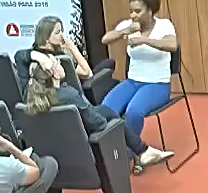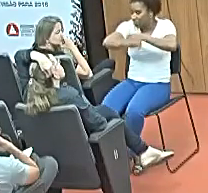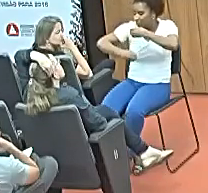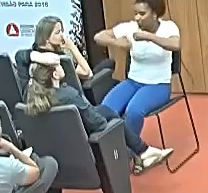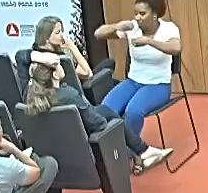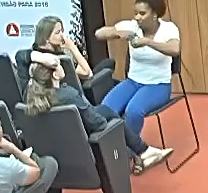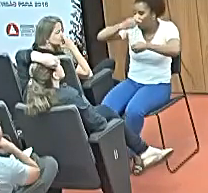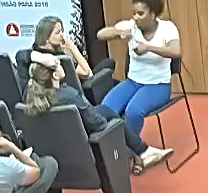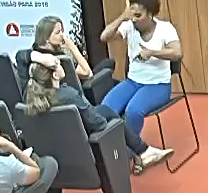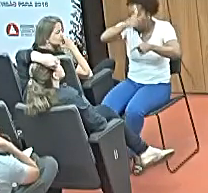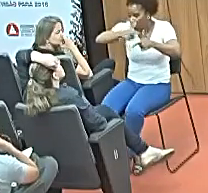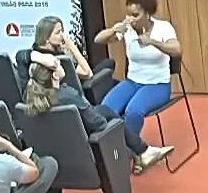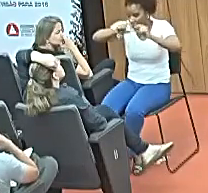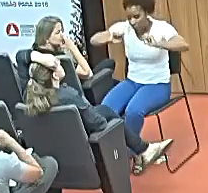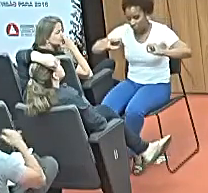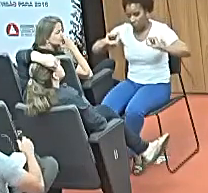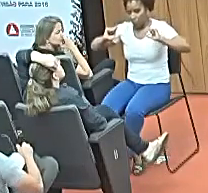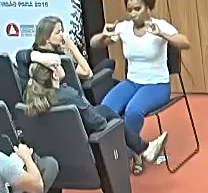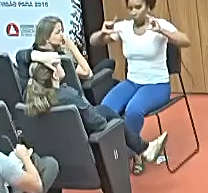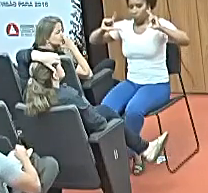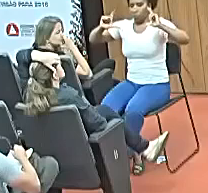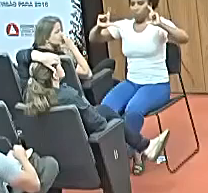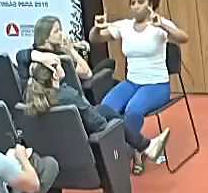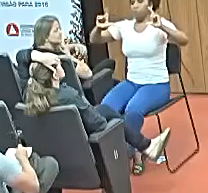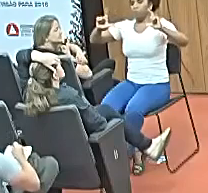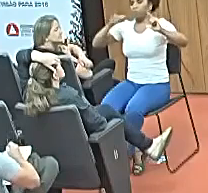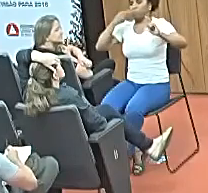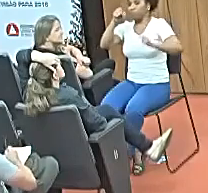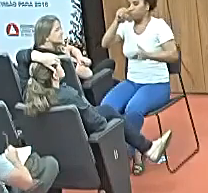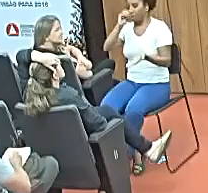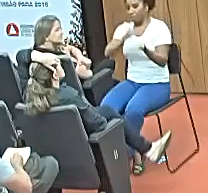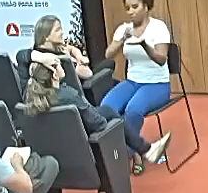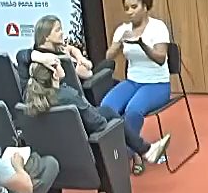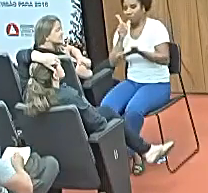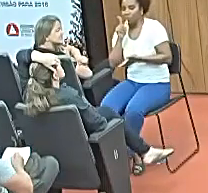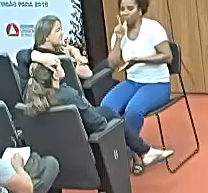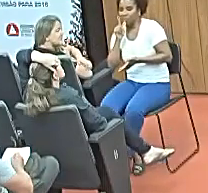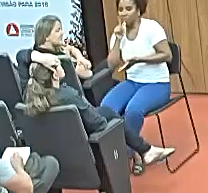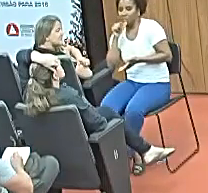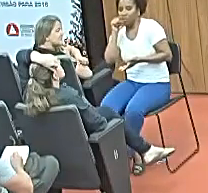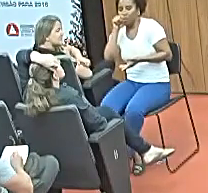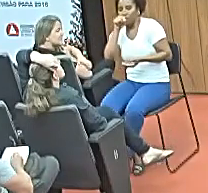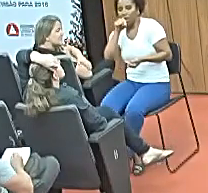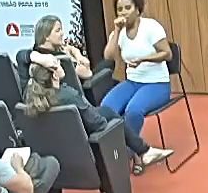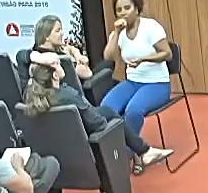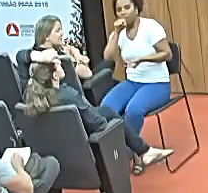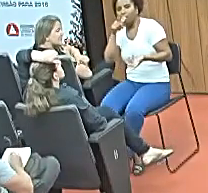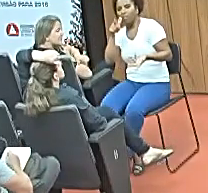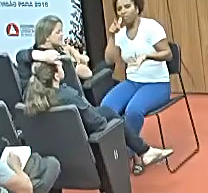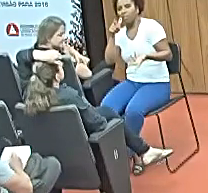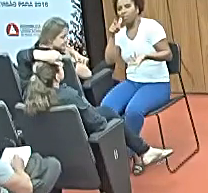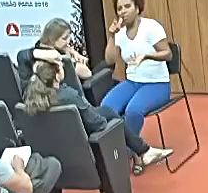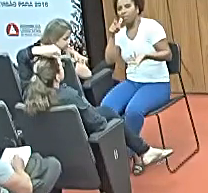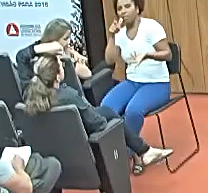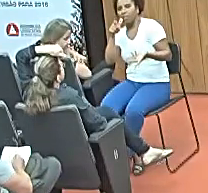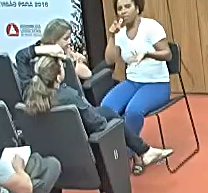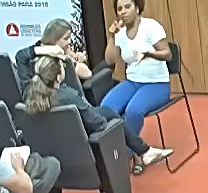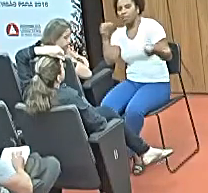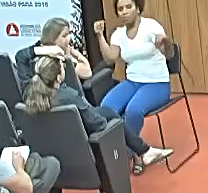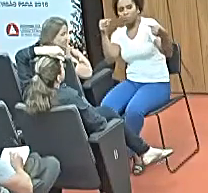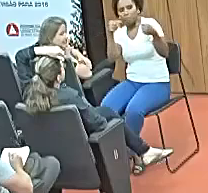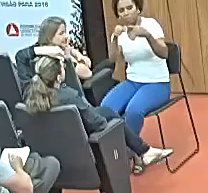a falta de água na nossa região está diretamente ligada às águas paralisadas da